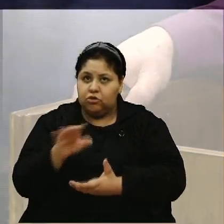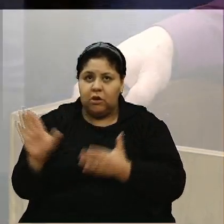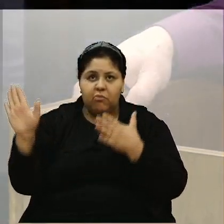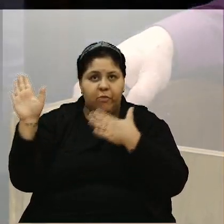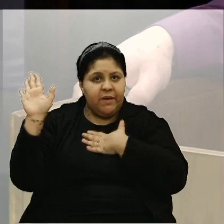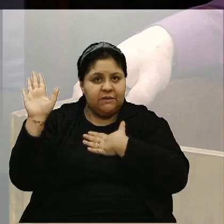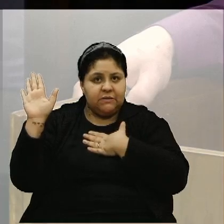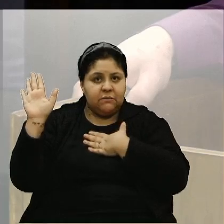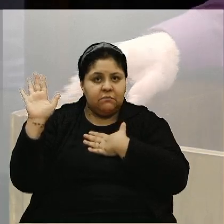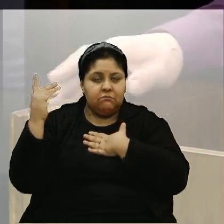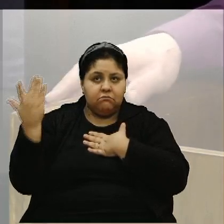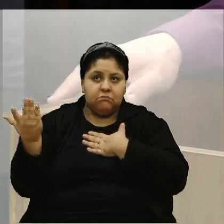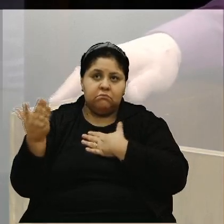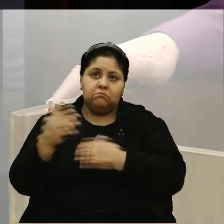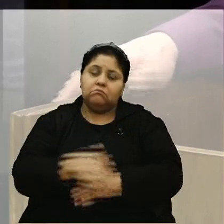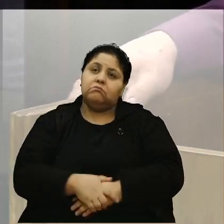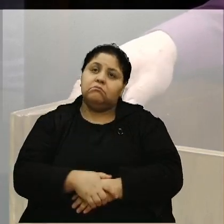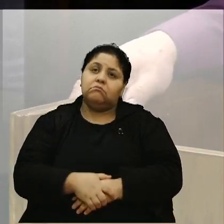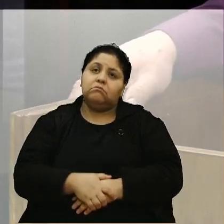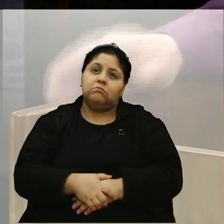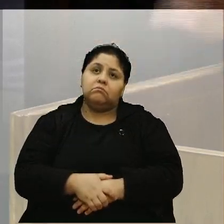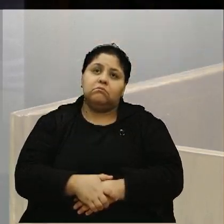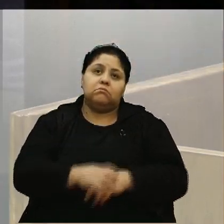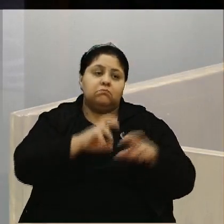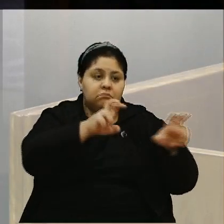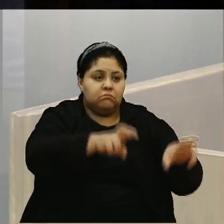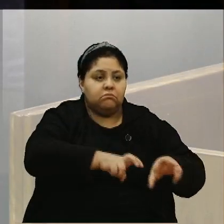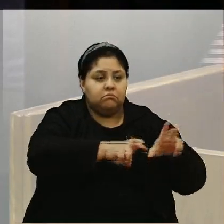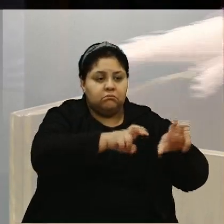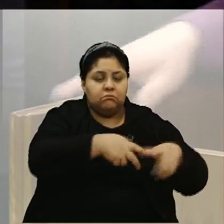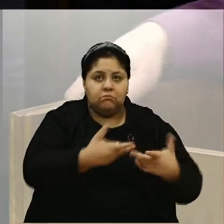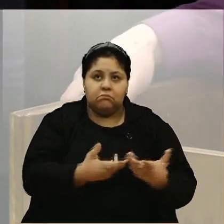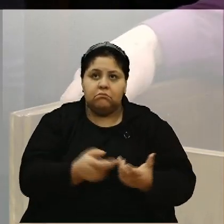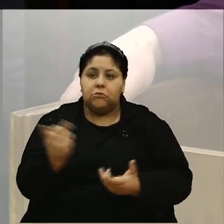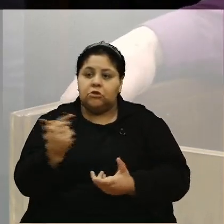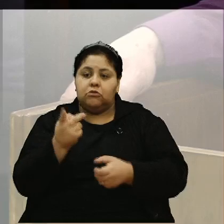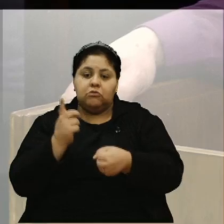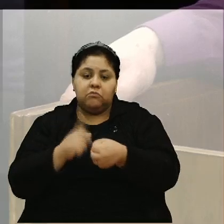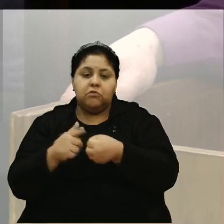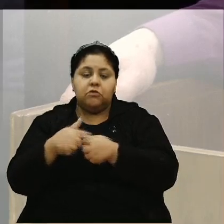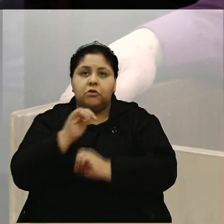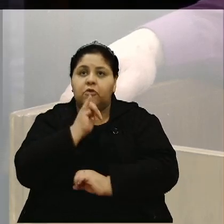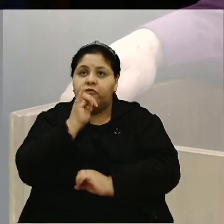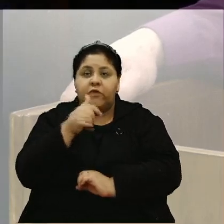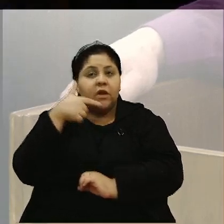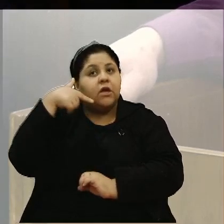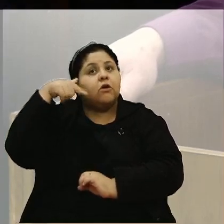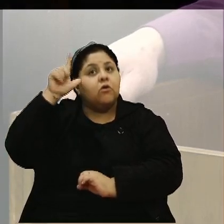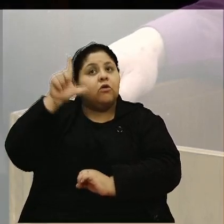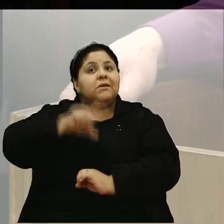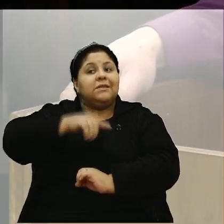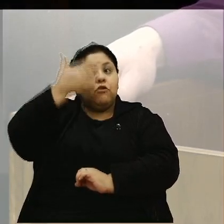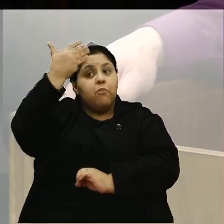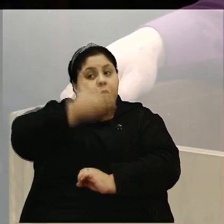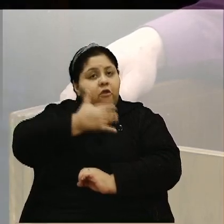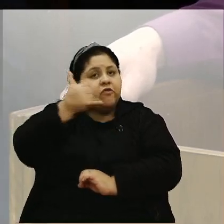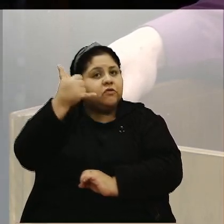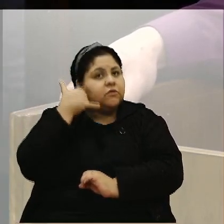promessa. E os agricultores lá, vinham os dois municípios, e eu disse ontem, tenho prova no